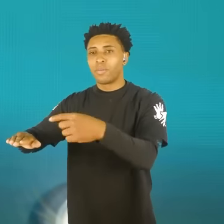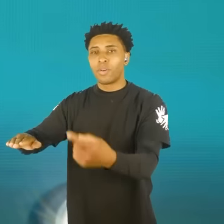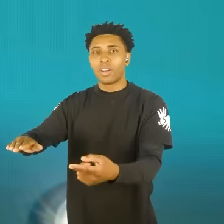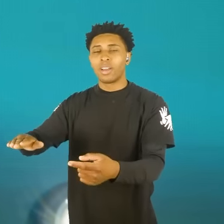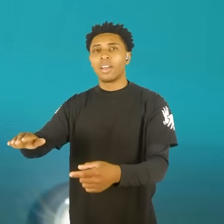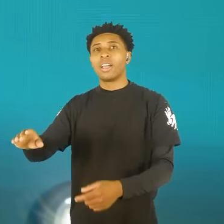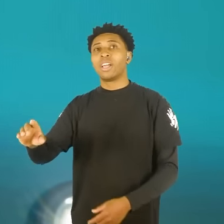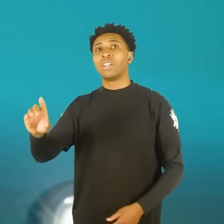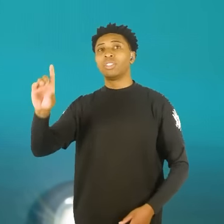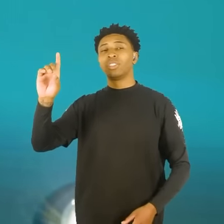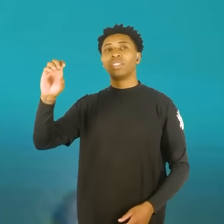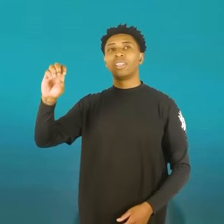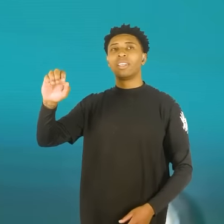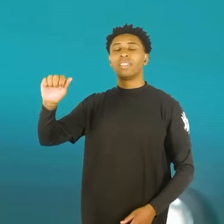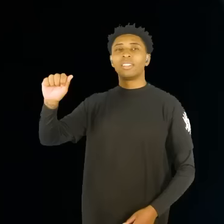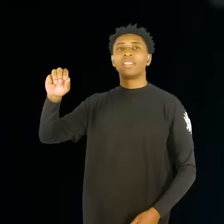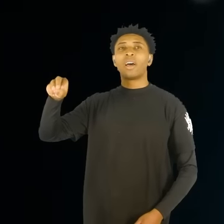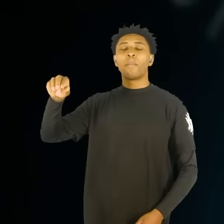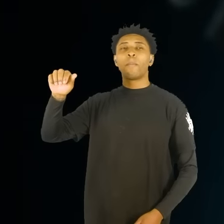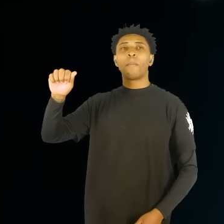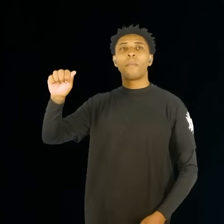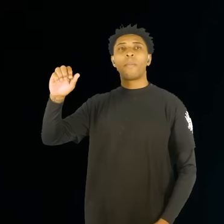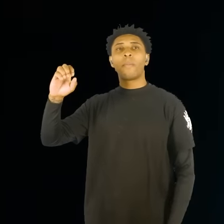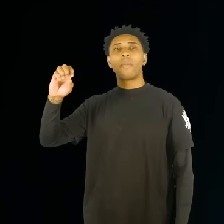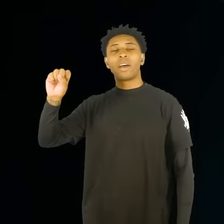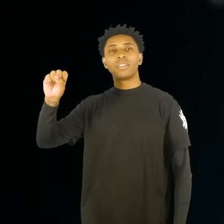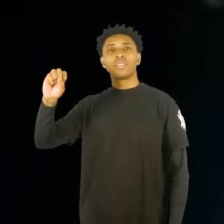1,5 km. Você lembra do que significa o nome de Abel?